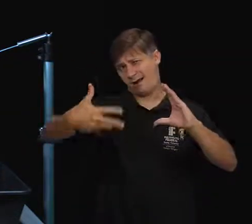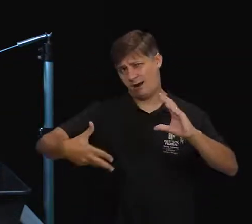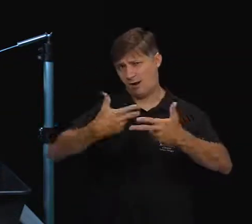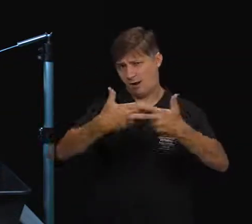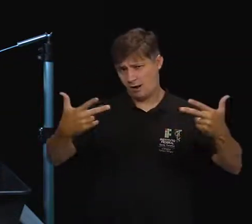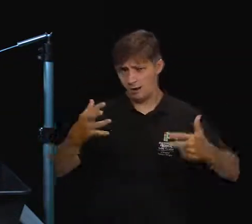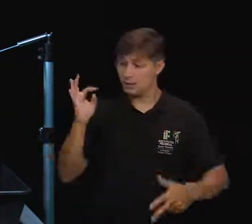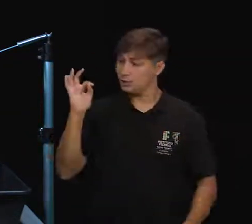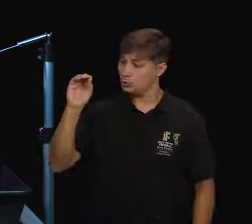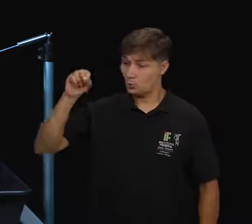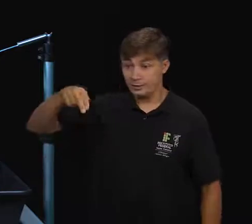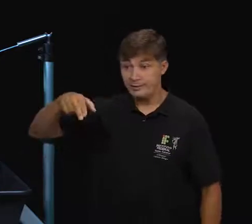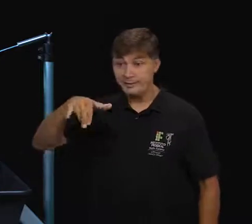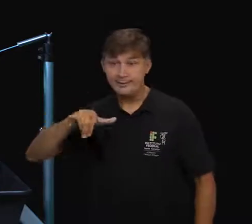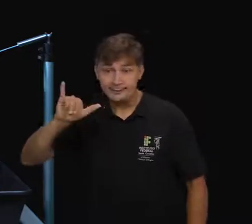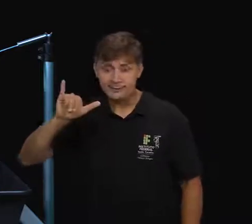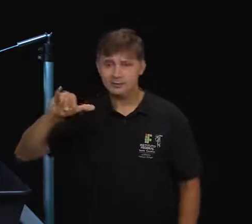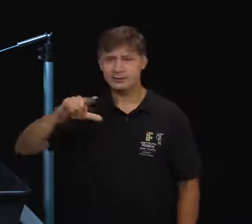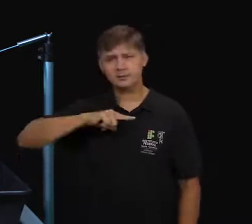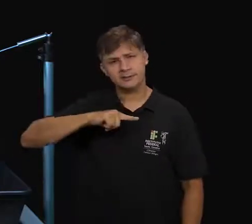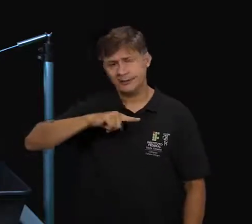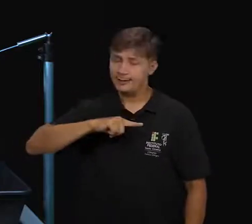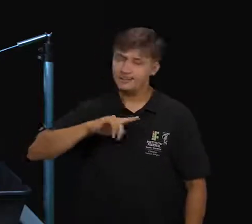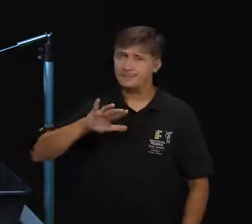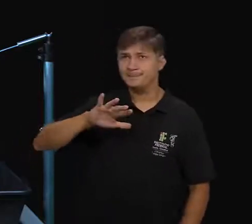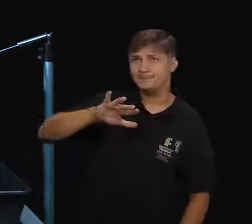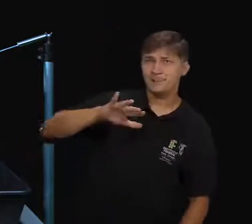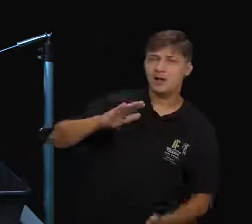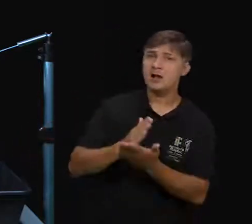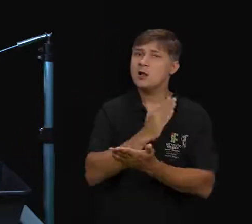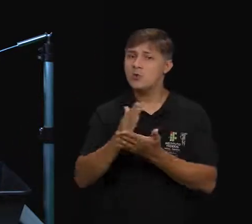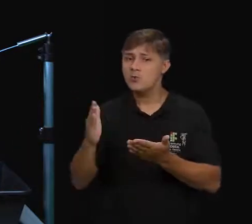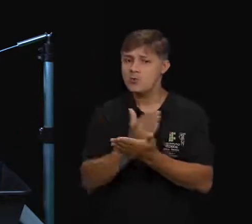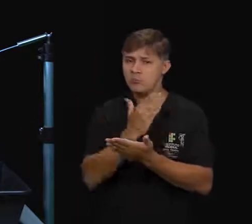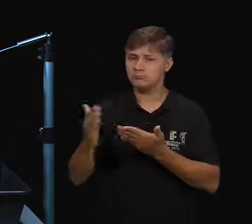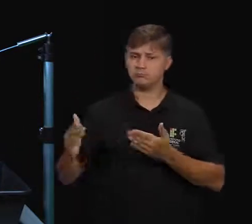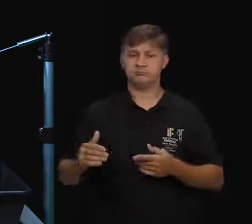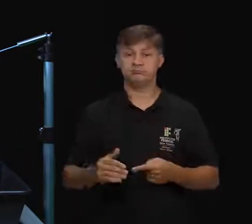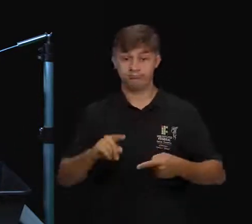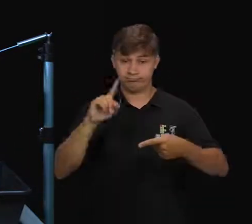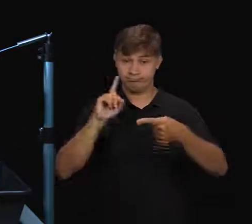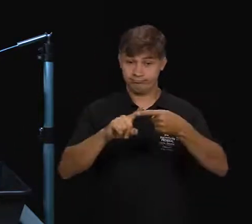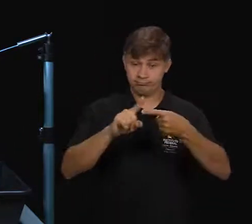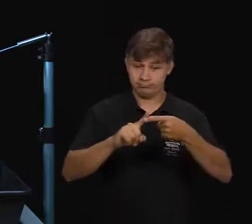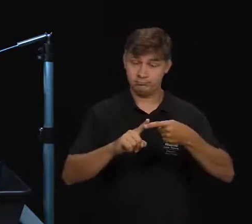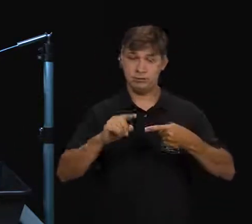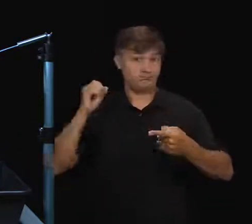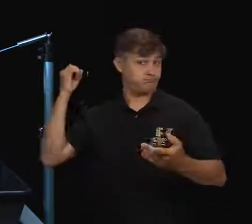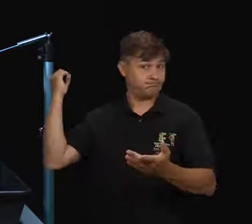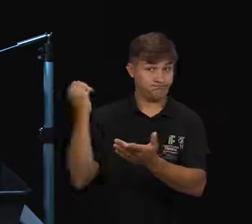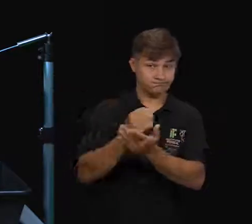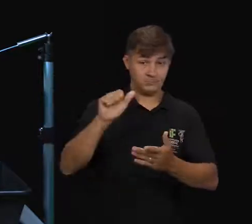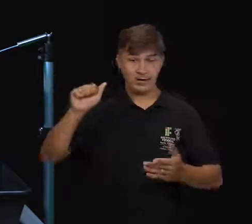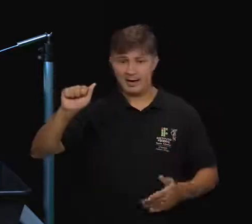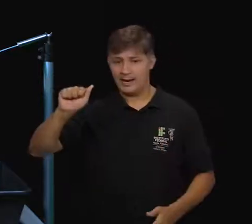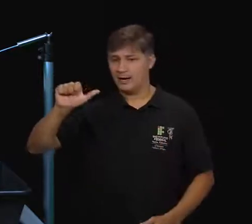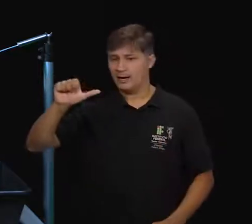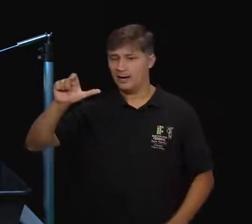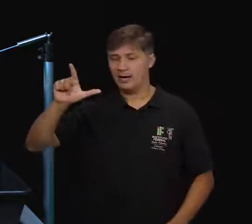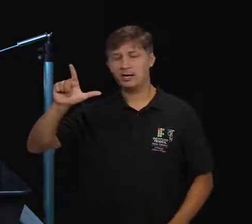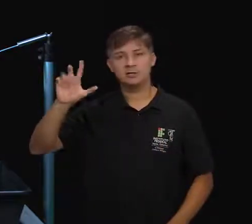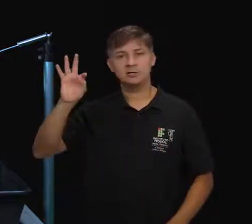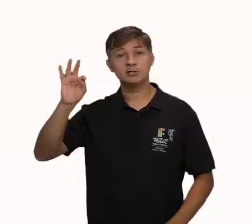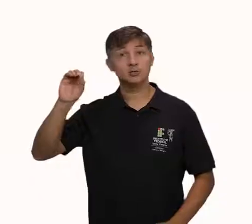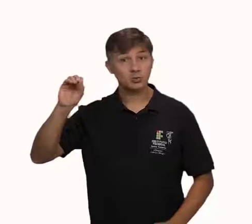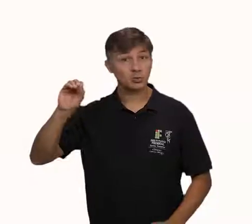ser classificado, aí o Tony Genérico classifica esse splash, melhor dizendo, ele classifica ele como splash de alto